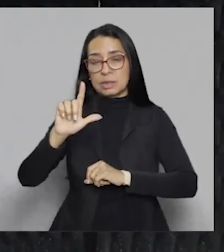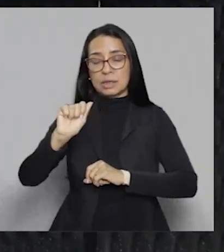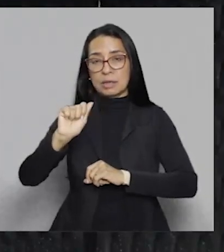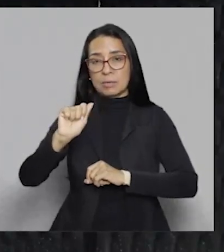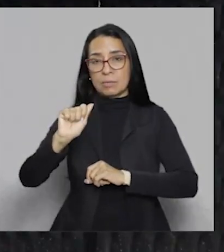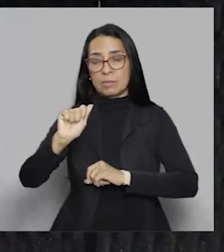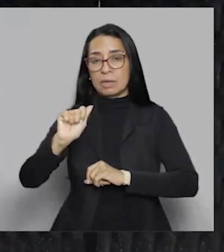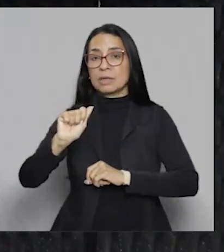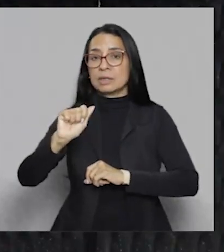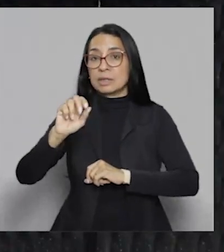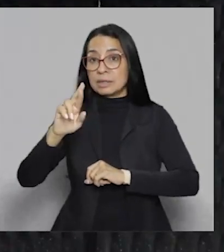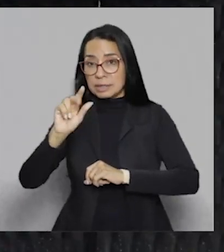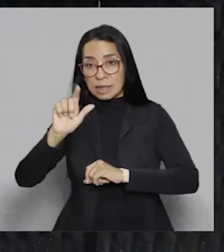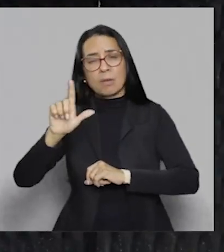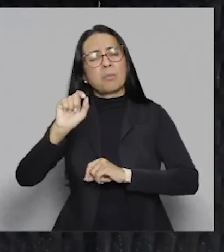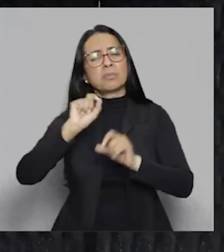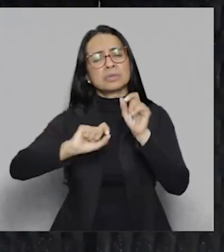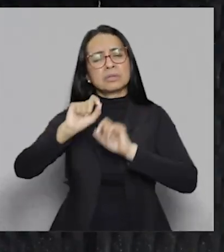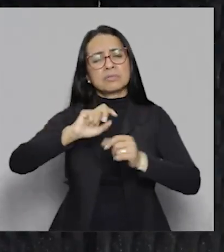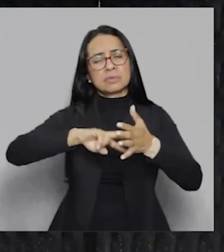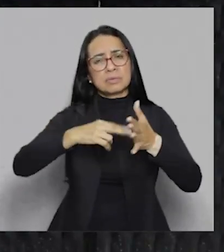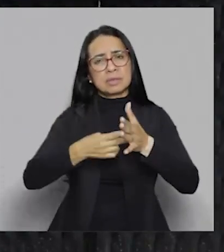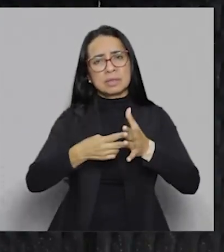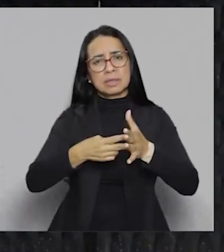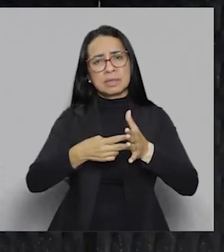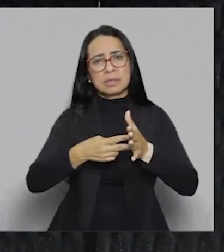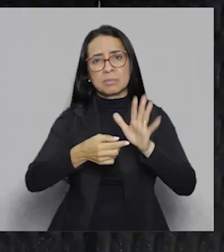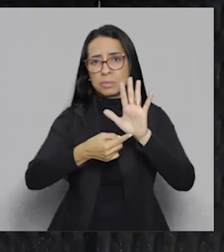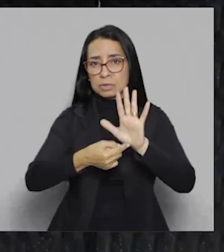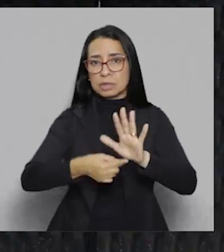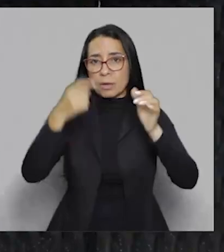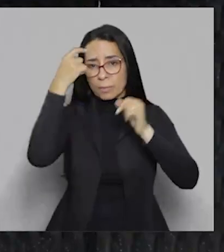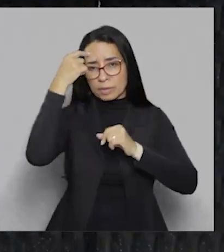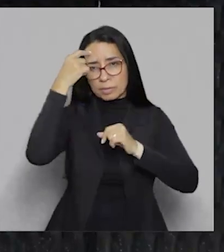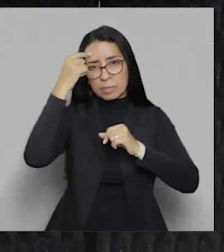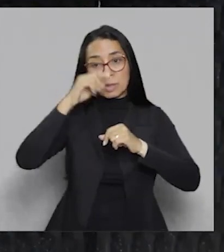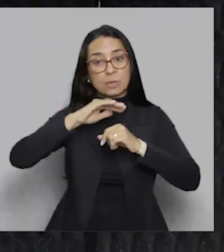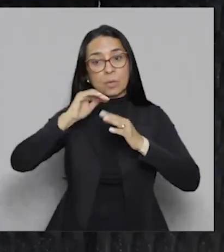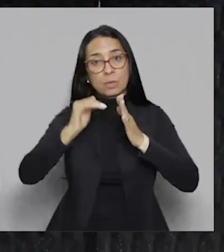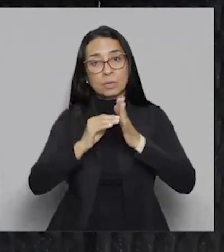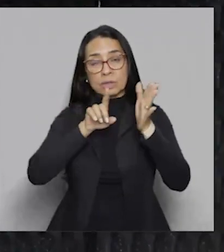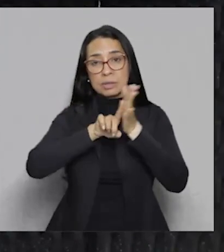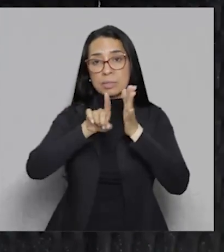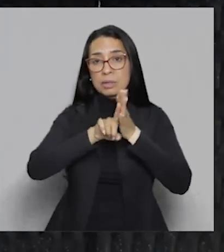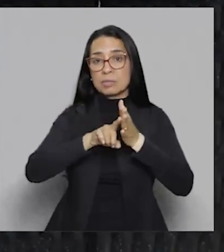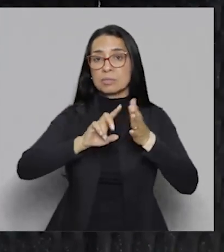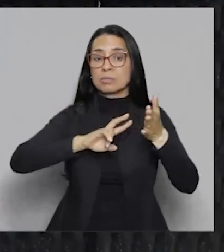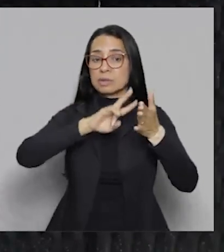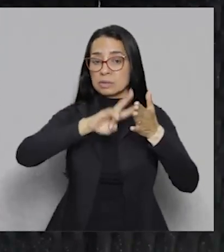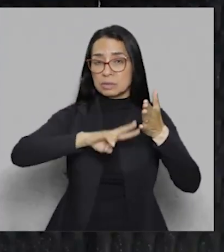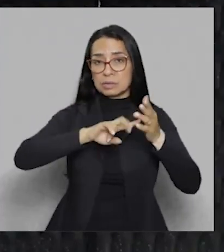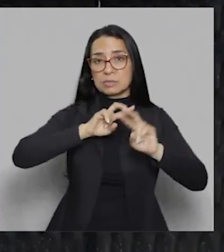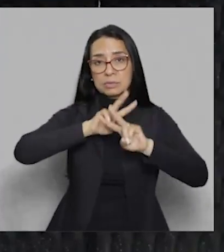Eu vou deixar todos os pensamentos aqui para vocês, todos os questionamentos dessa leitura visual, porque é assim que funciona